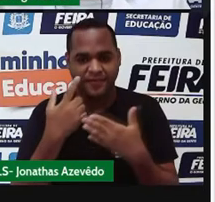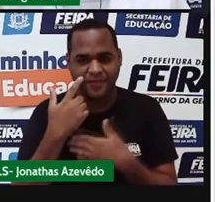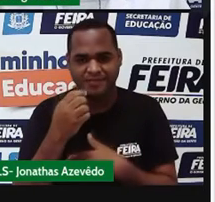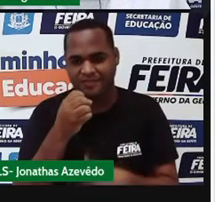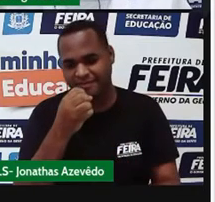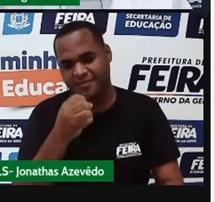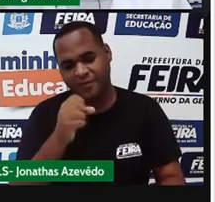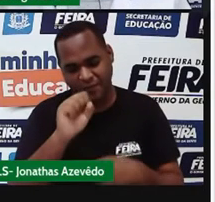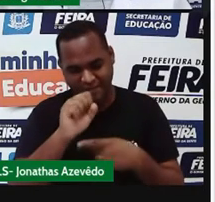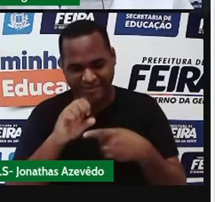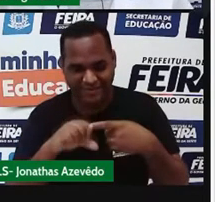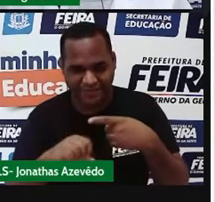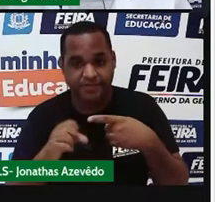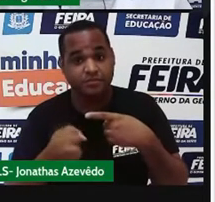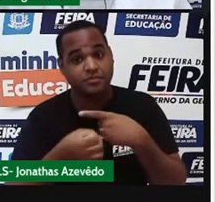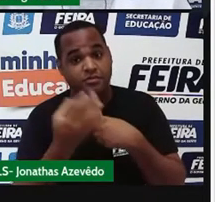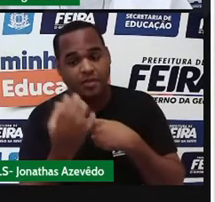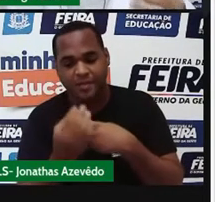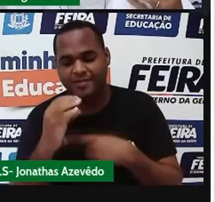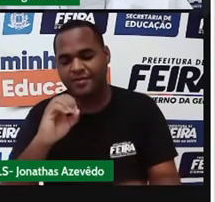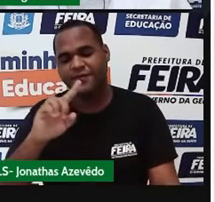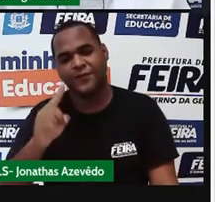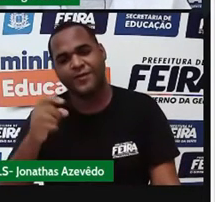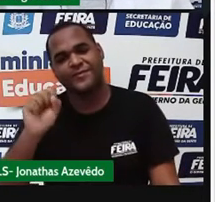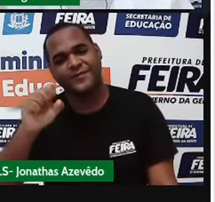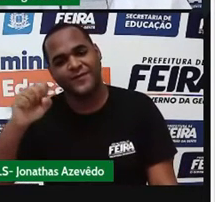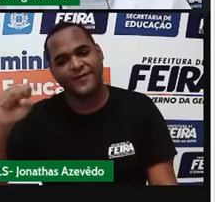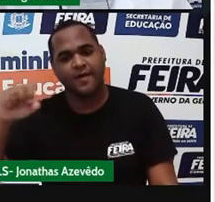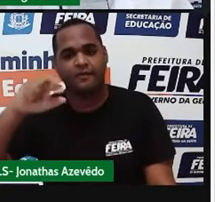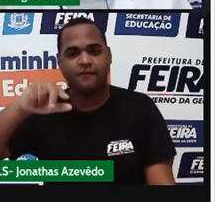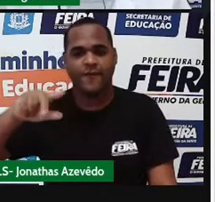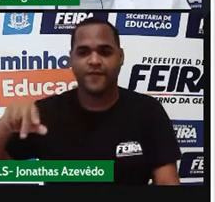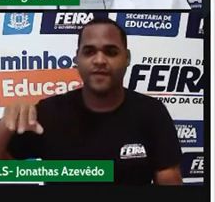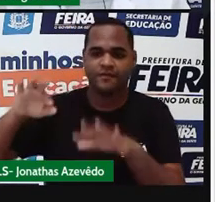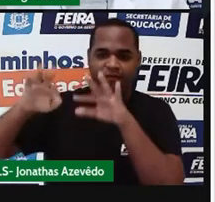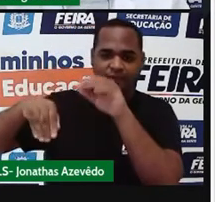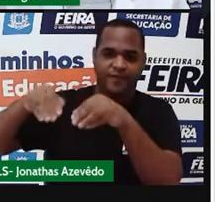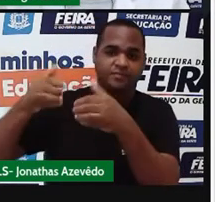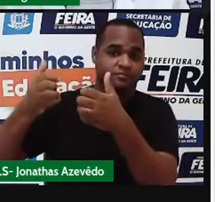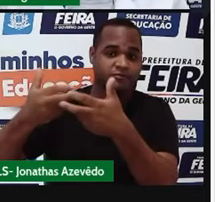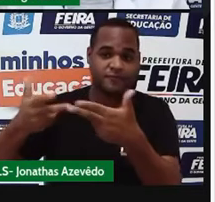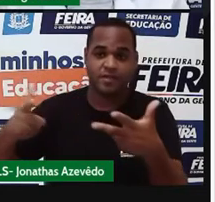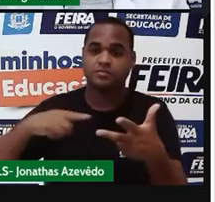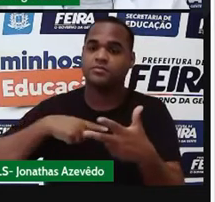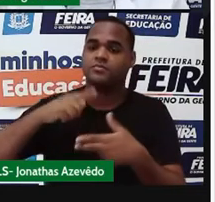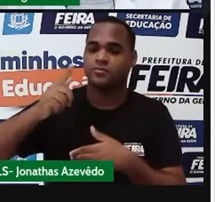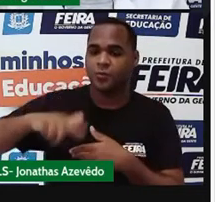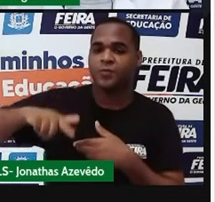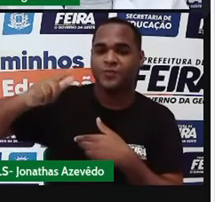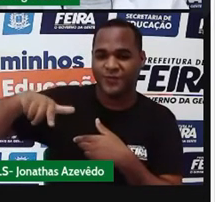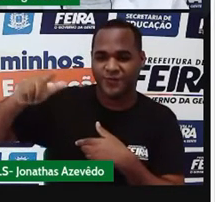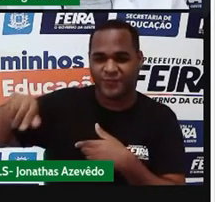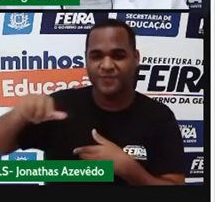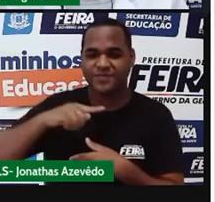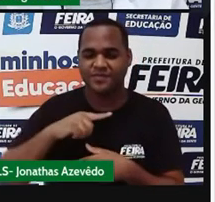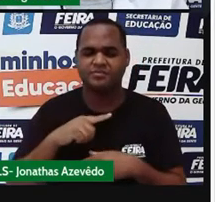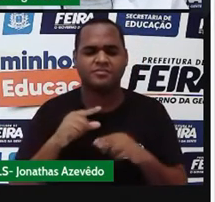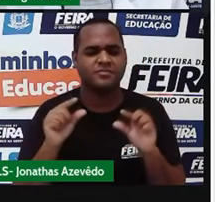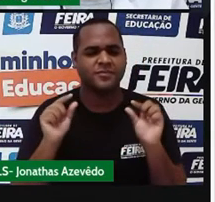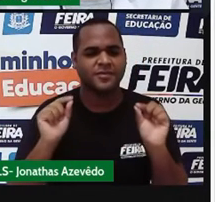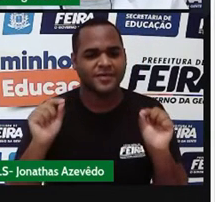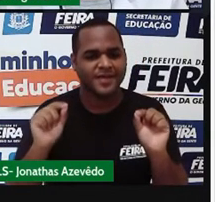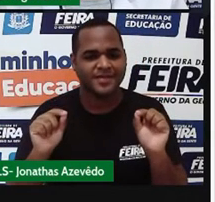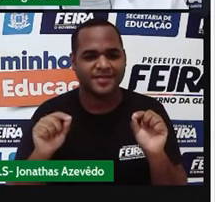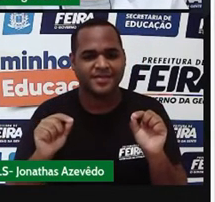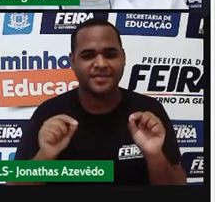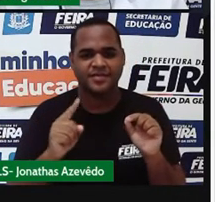gente fez geraram números com vivos e infinitas casas decimais que se repete um detalhezinho O que que significa